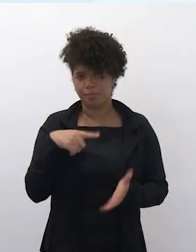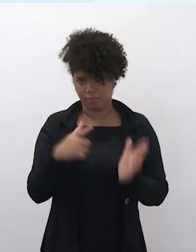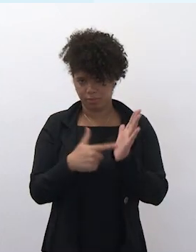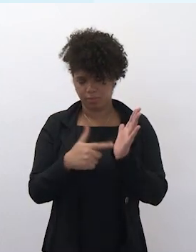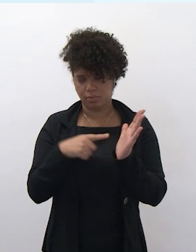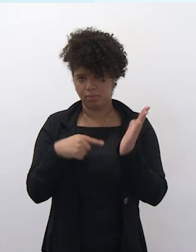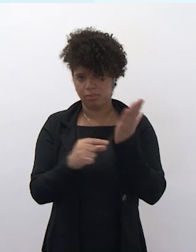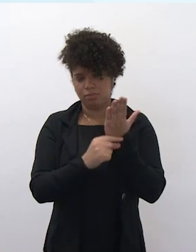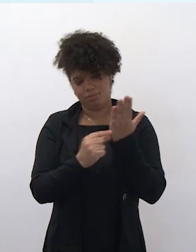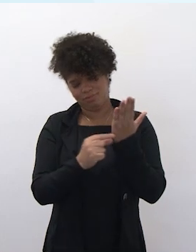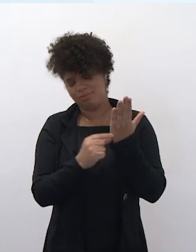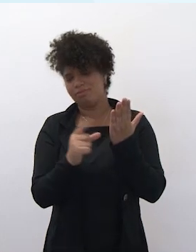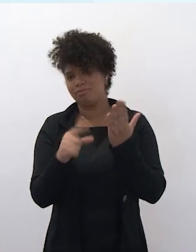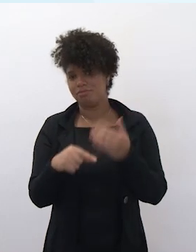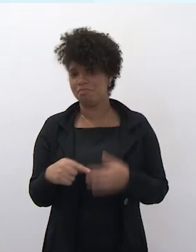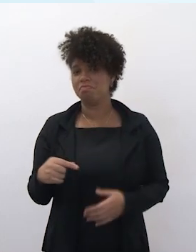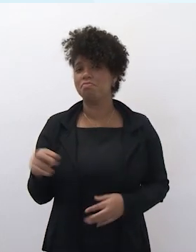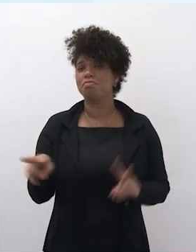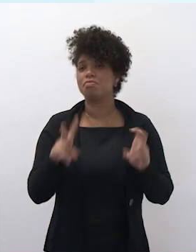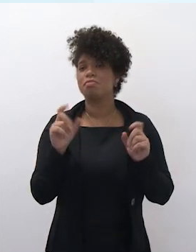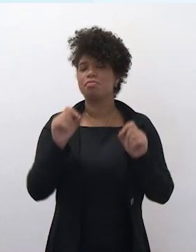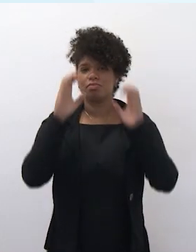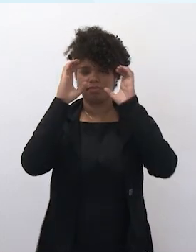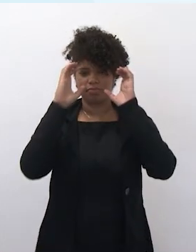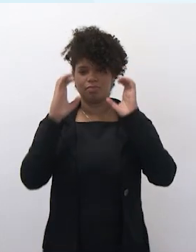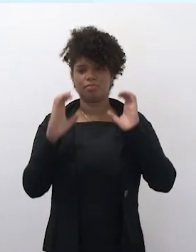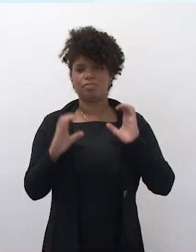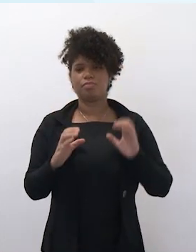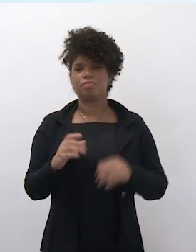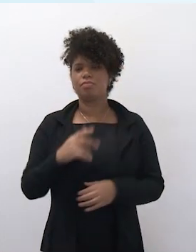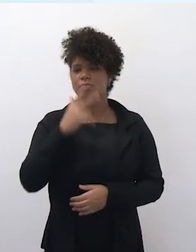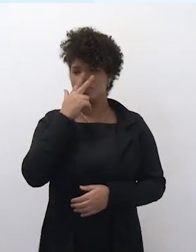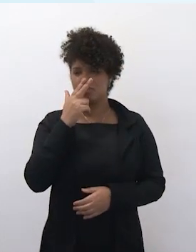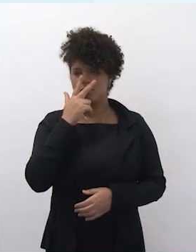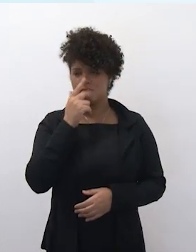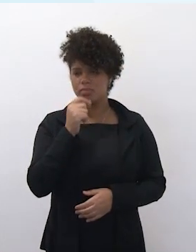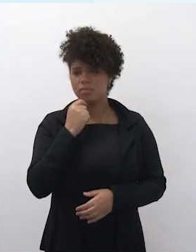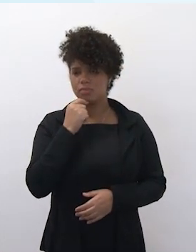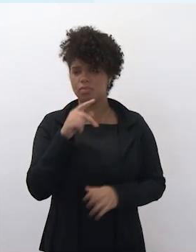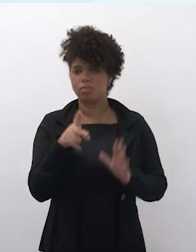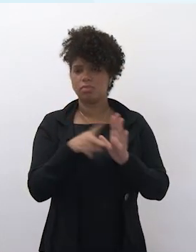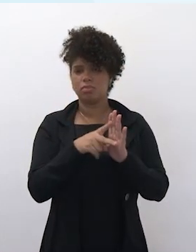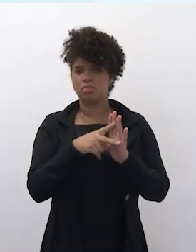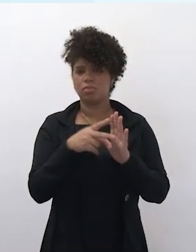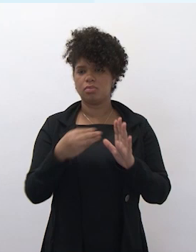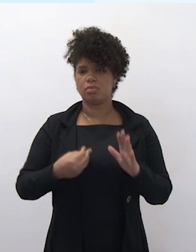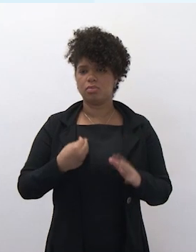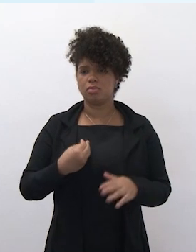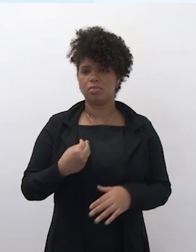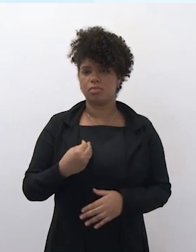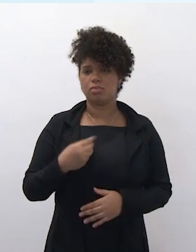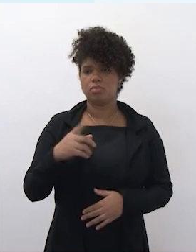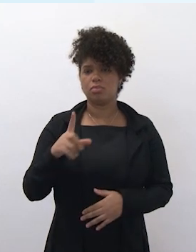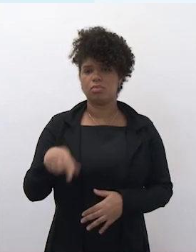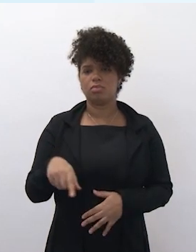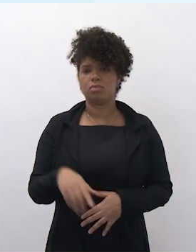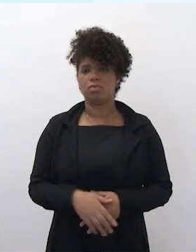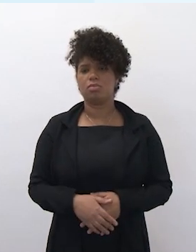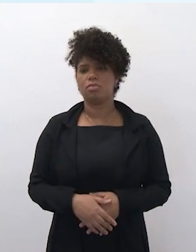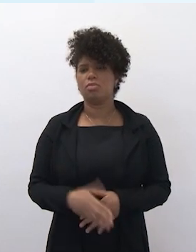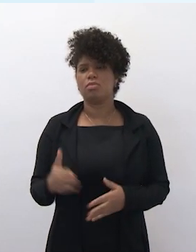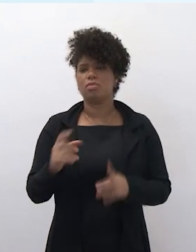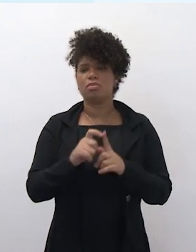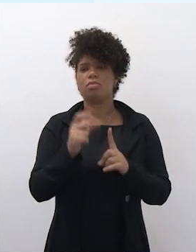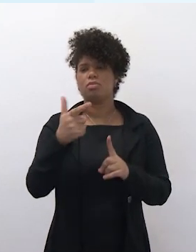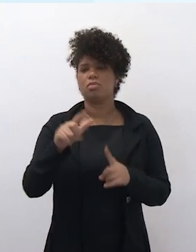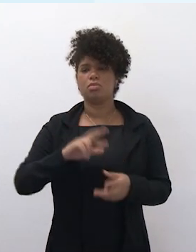que é muito importante sobre cidadania, né? Se eu não me engano, a cidadania, classes sociais, e um outro termo que eu não me lembro